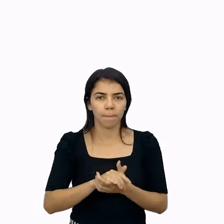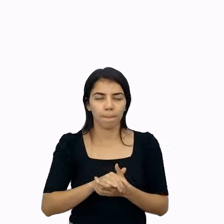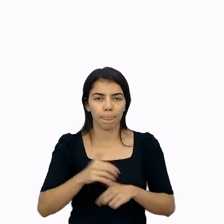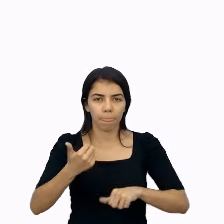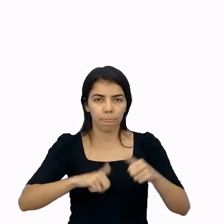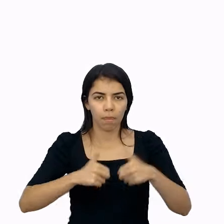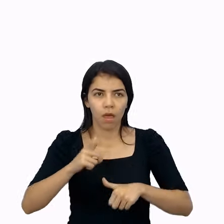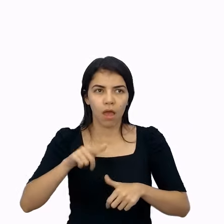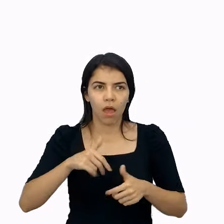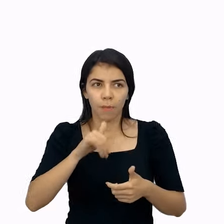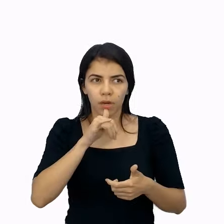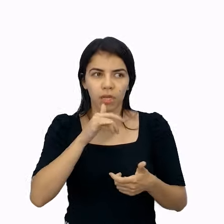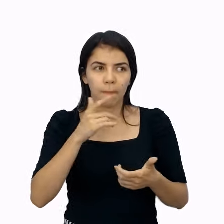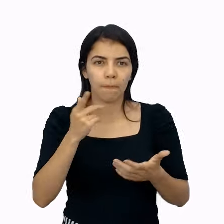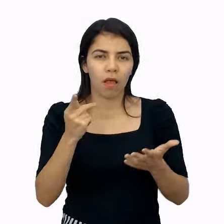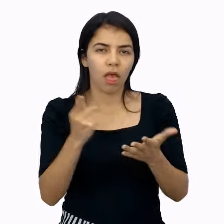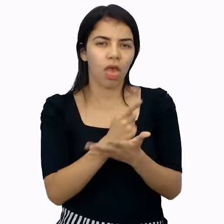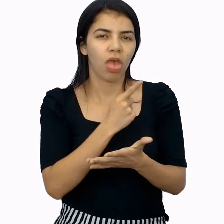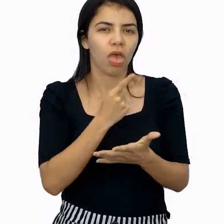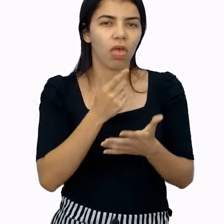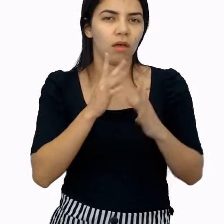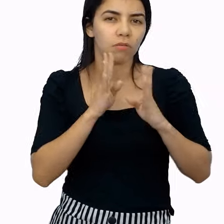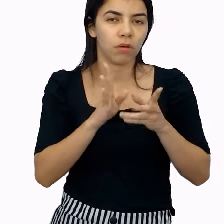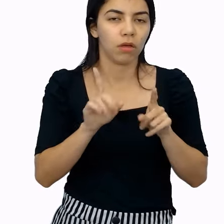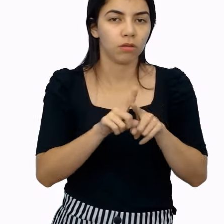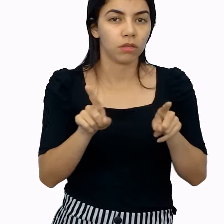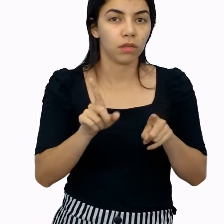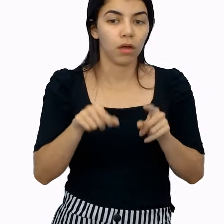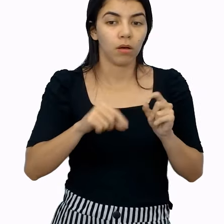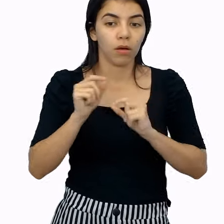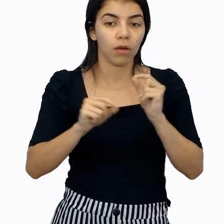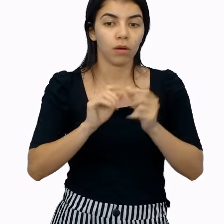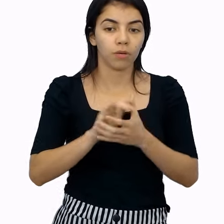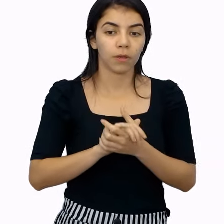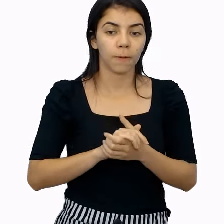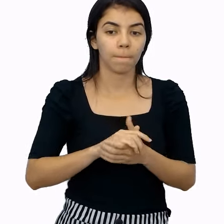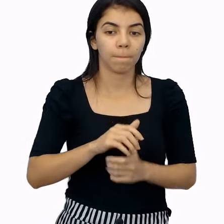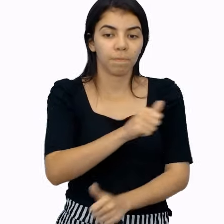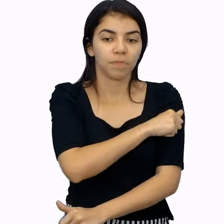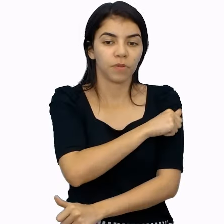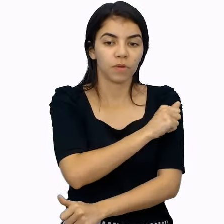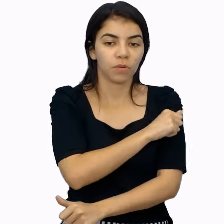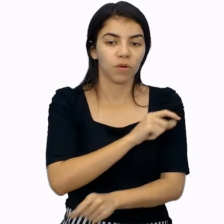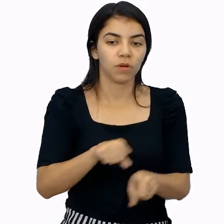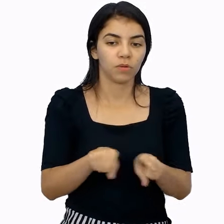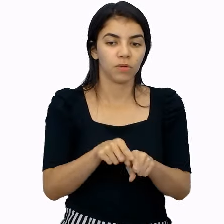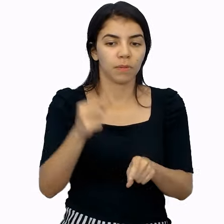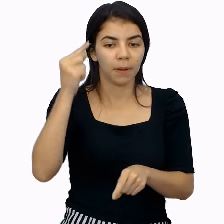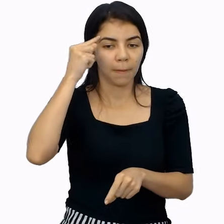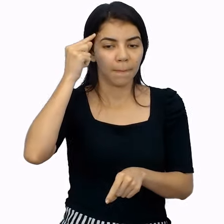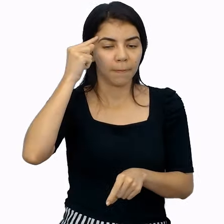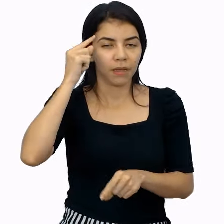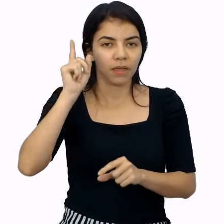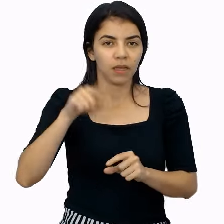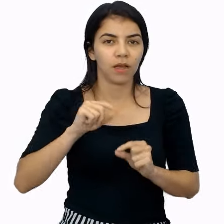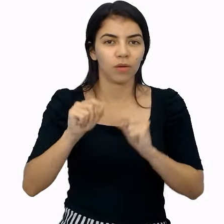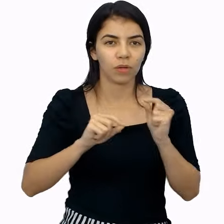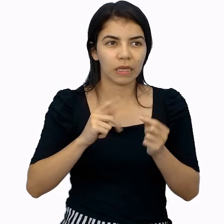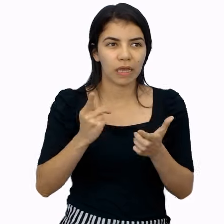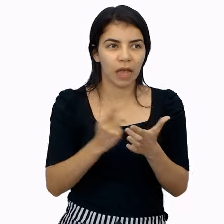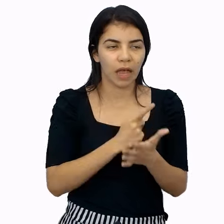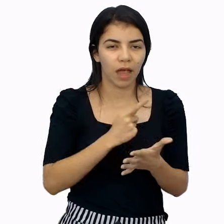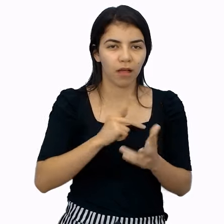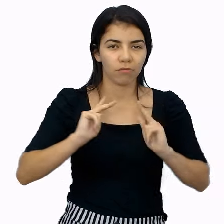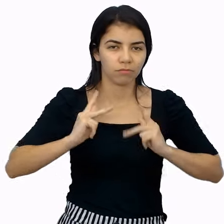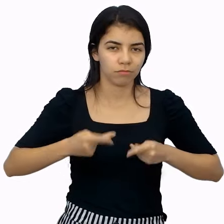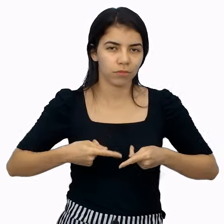uma punição. A avaliação é o momento que o estudante faz a reflexão e que ele pensa que errar é humano. Todos